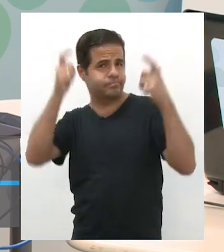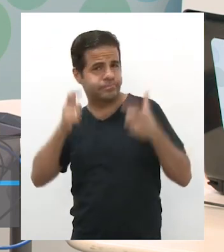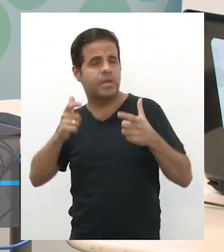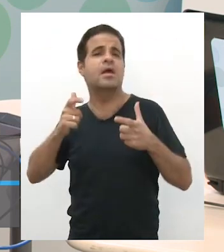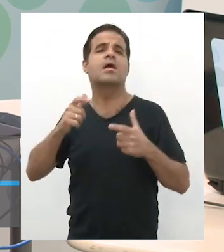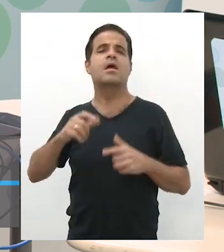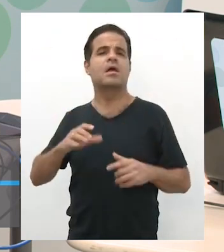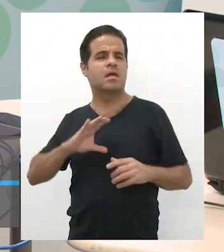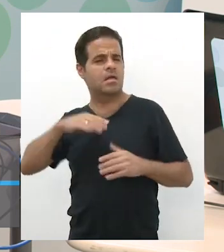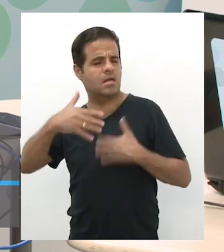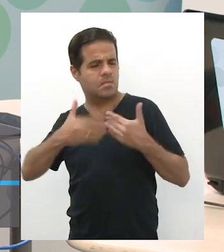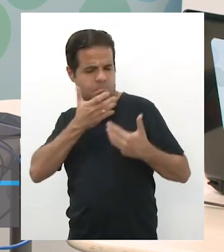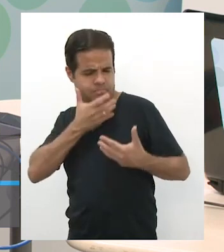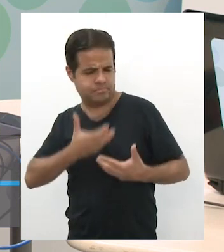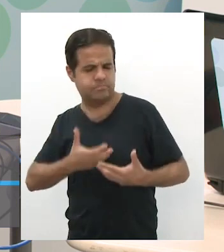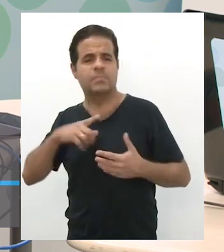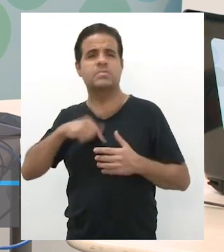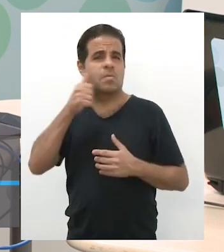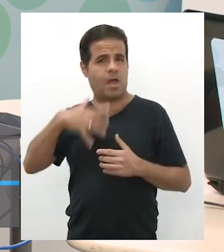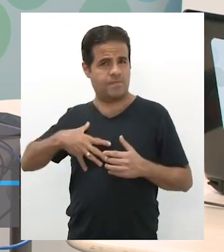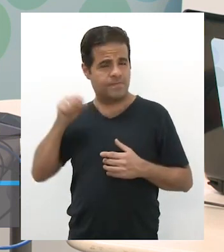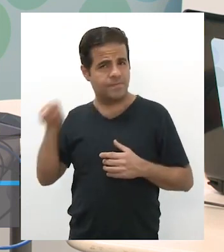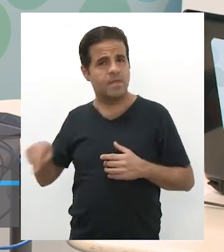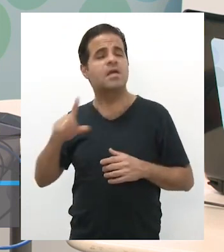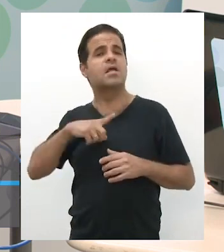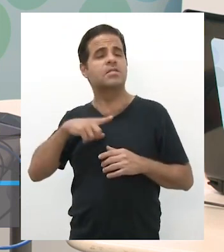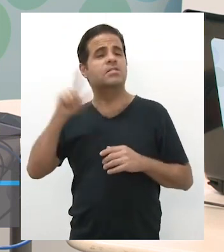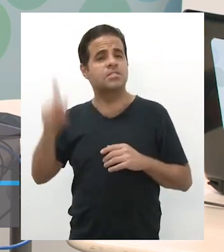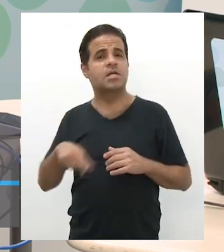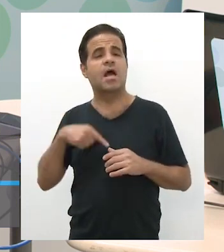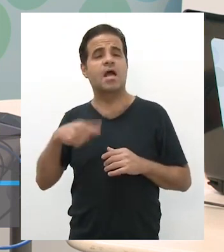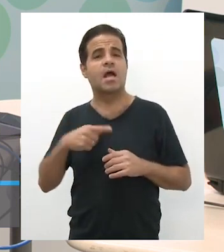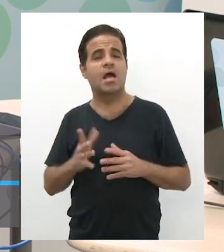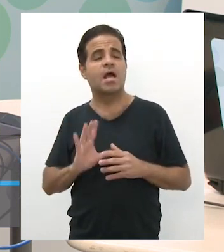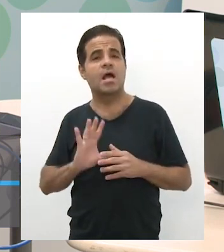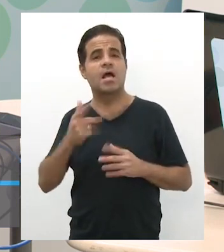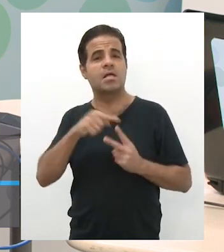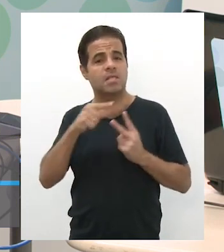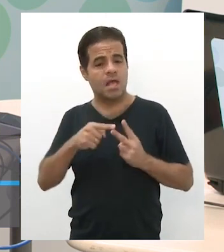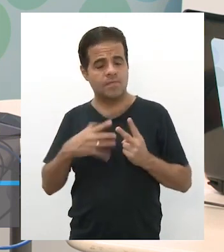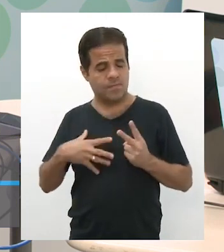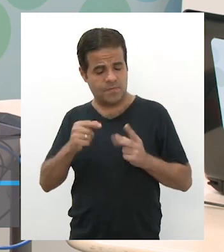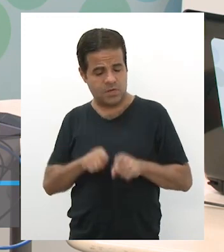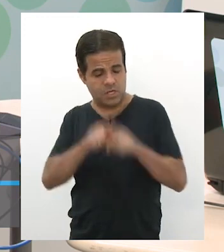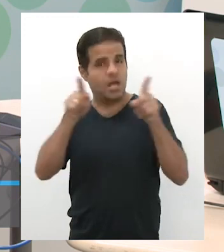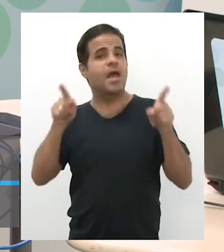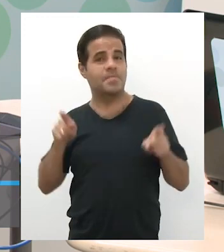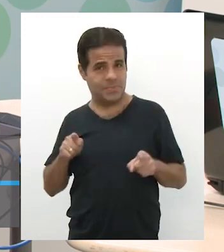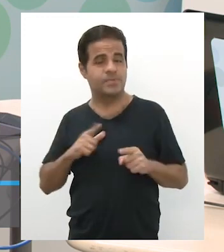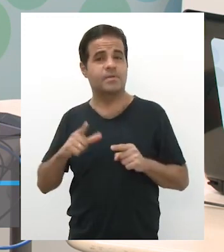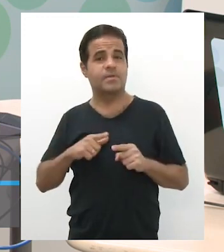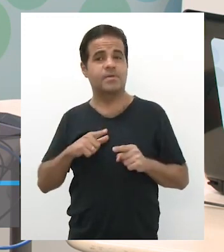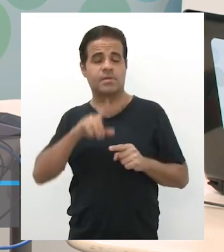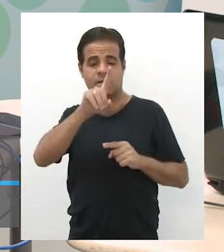lá de Alba Longa, que ele tinha uma filha, e essa filha teve uns 2 filhos gêmeos com o